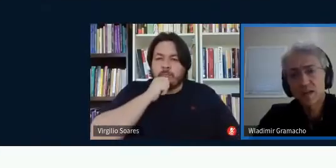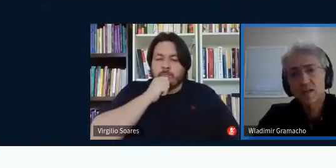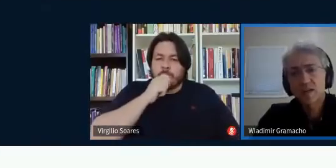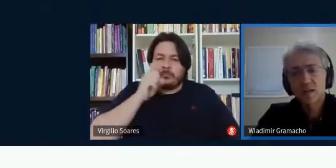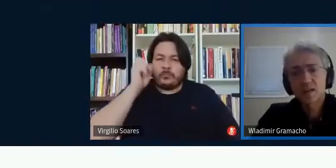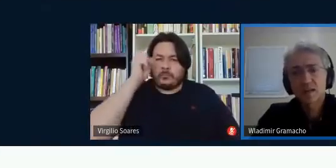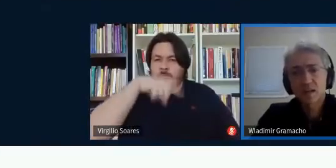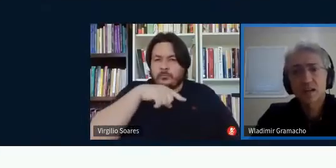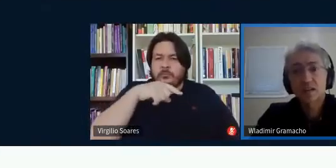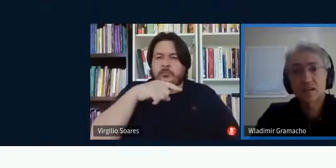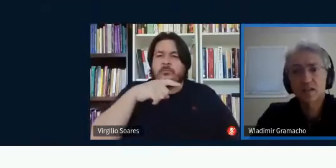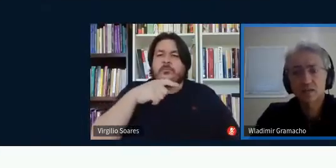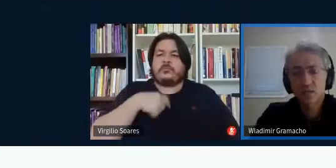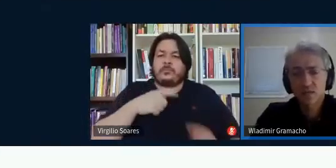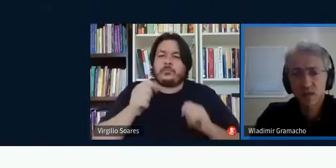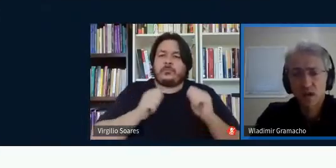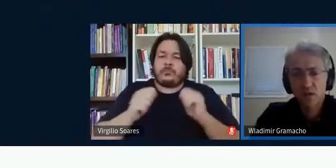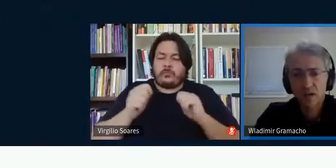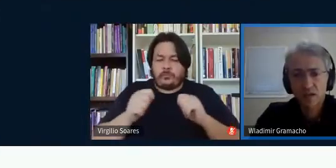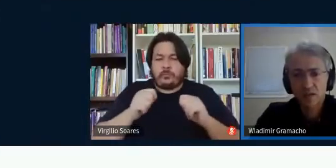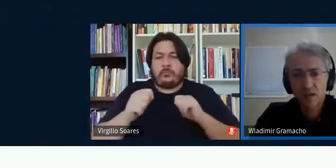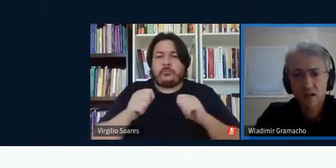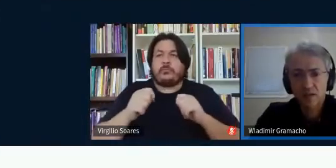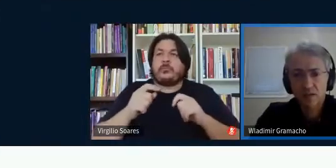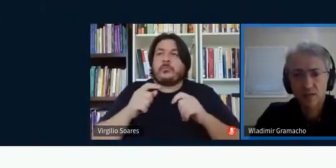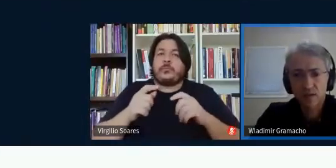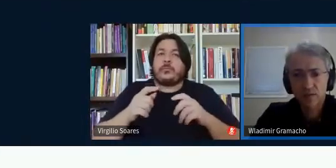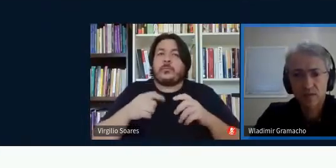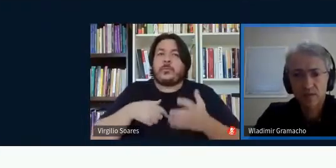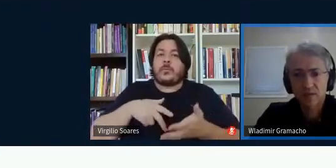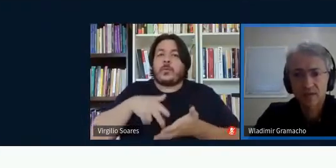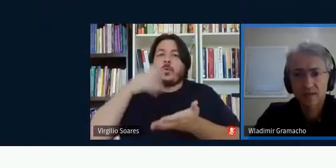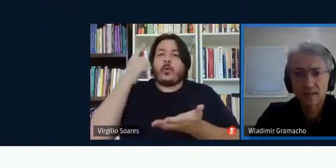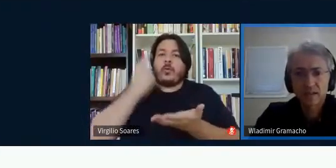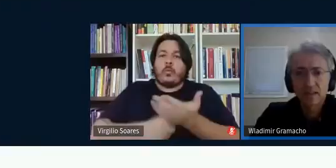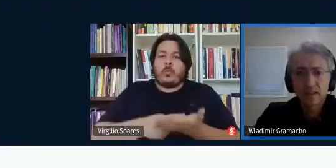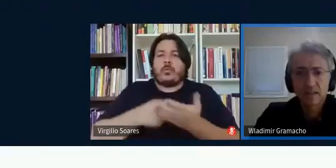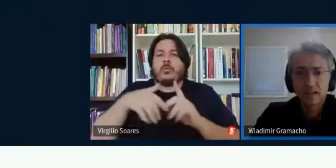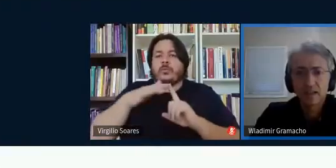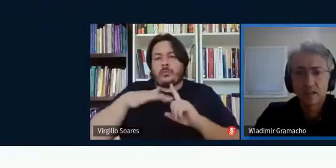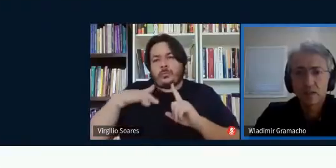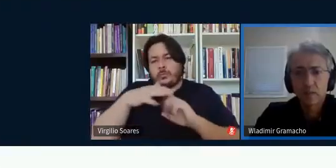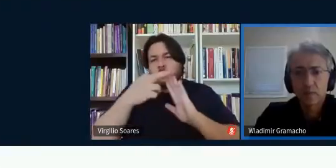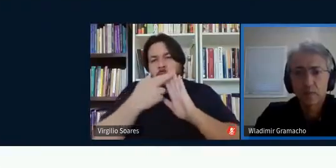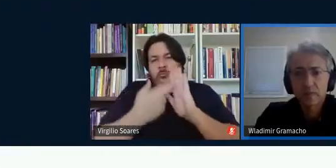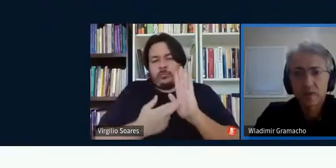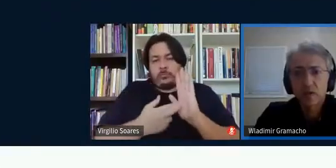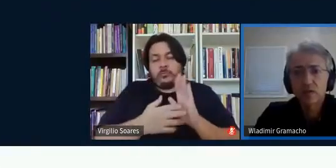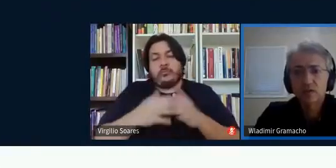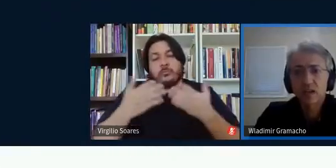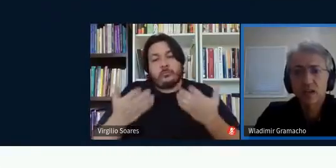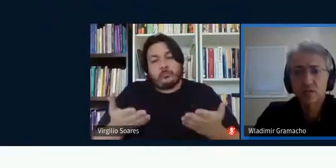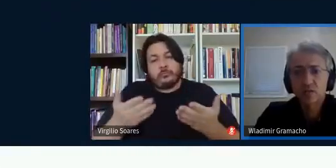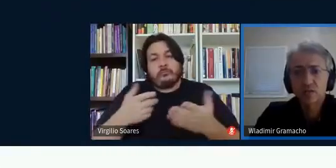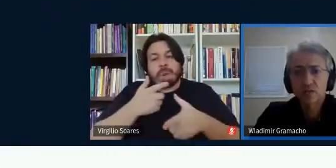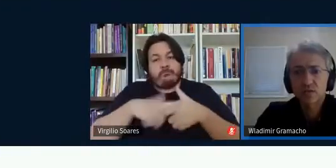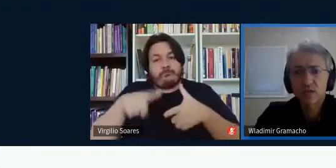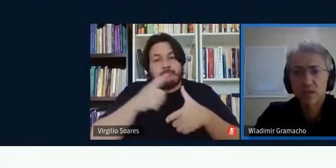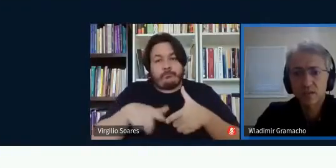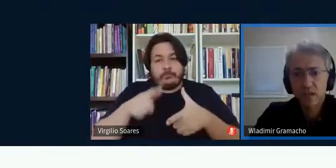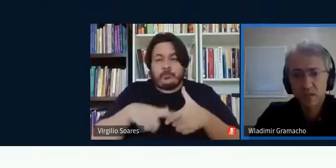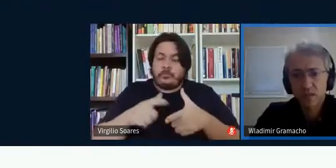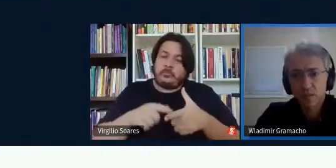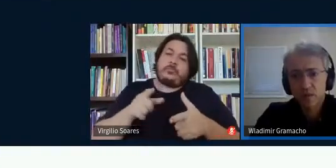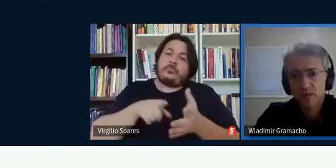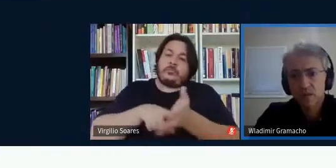enorme resistência na adesão social a essas normas, né? Então, o problema é que o resultado de estudo é que